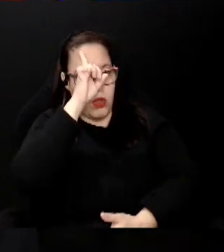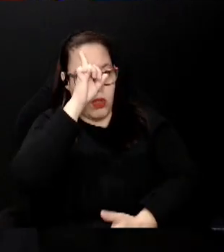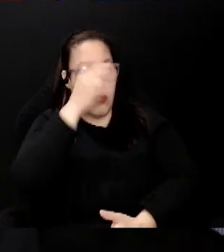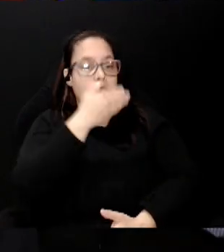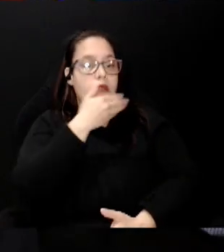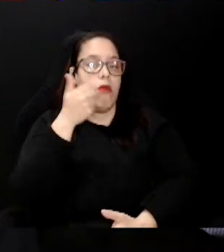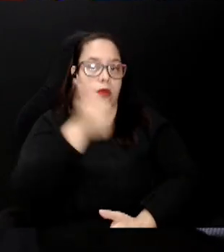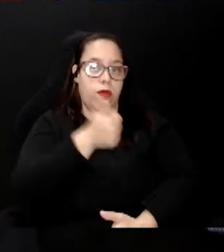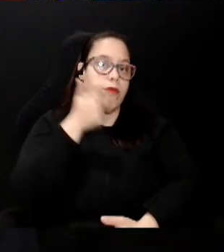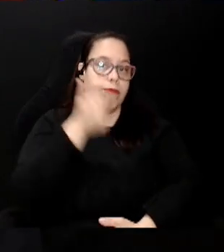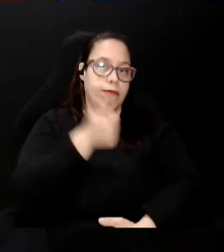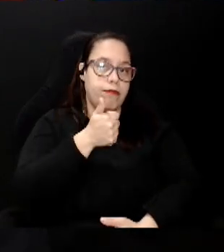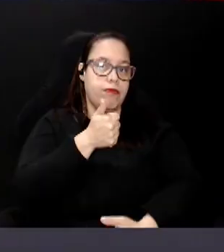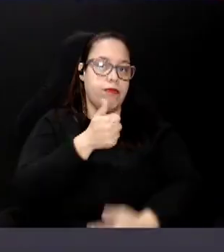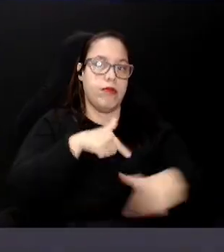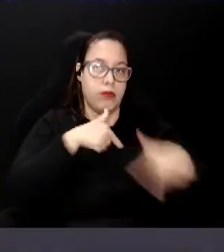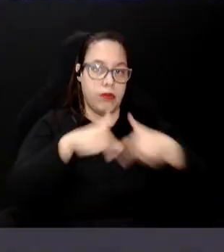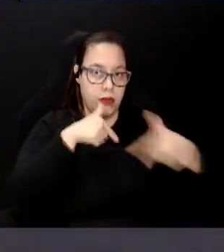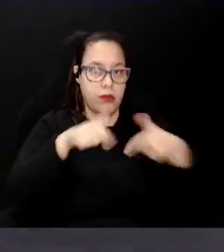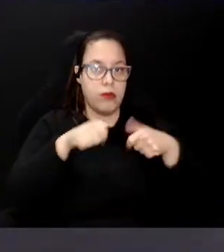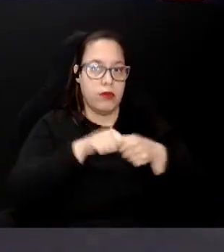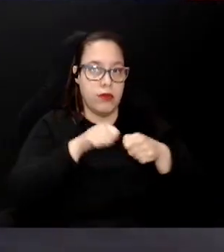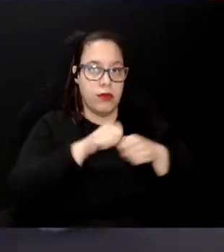dos trabalhos que a gente desenvolve.